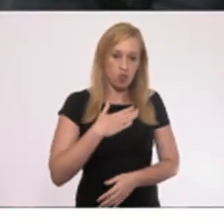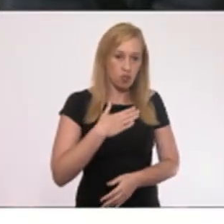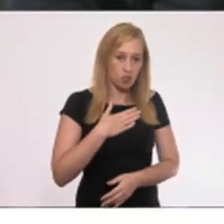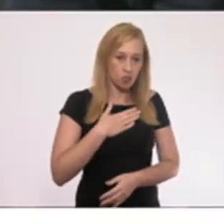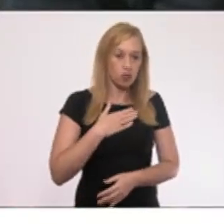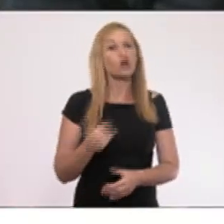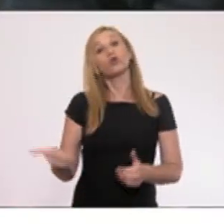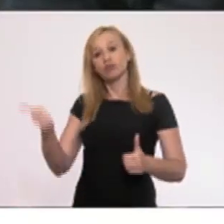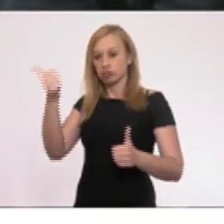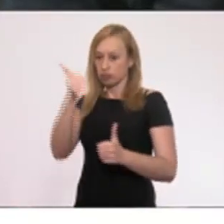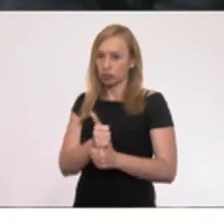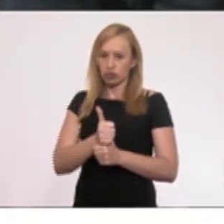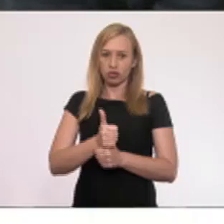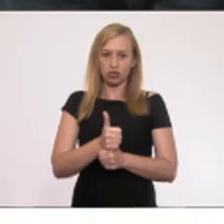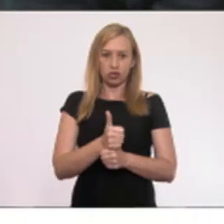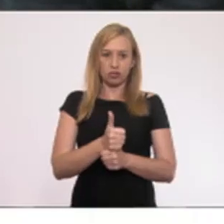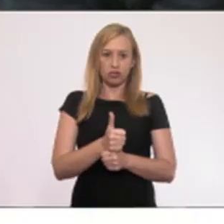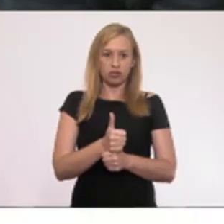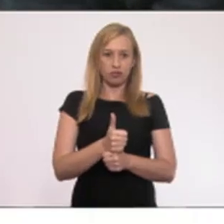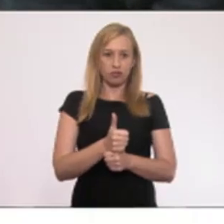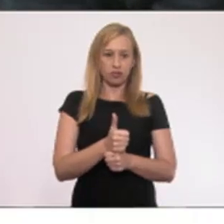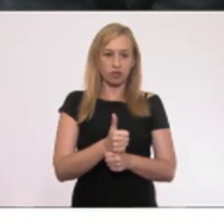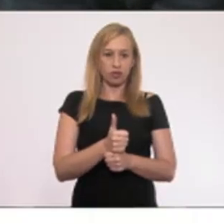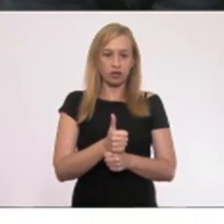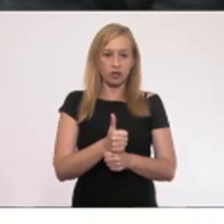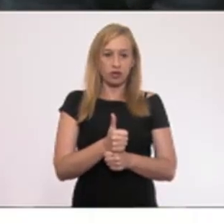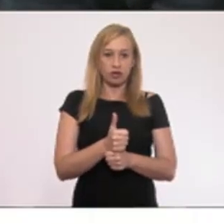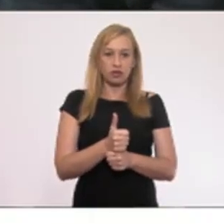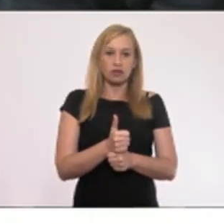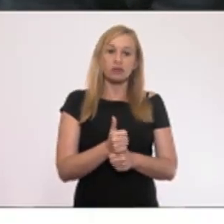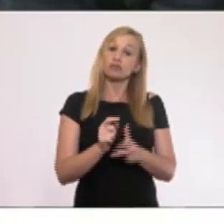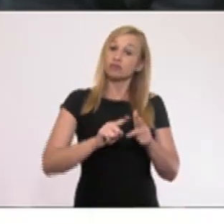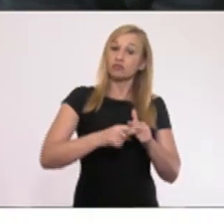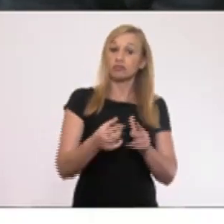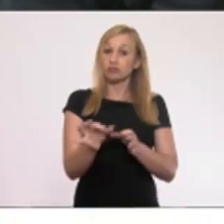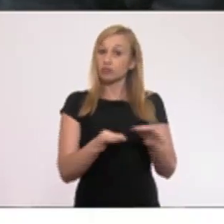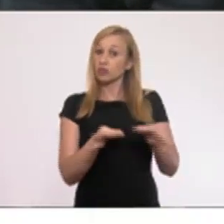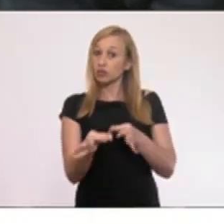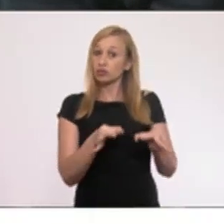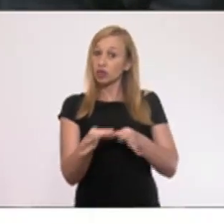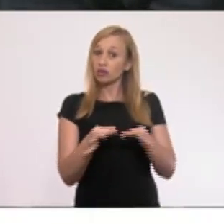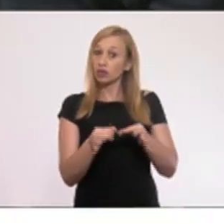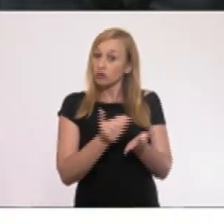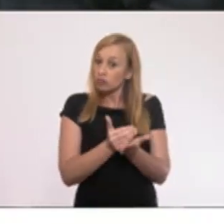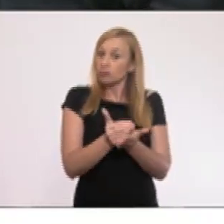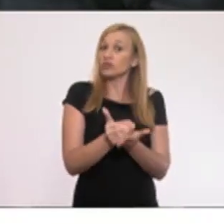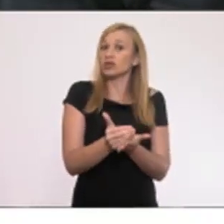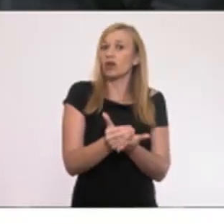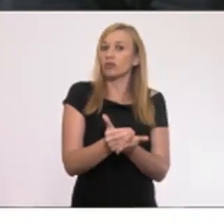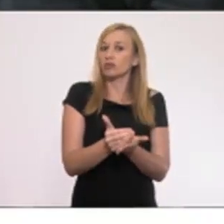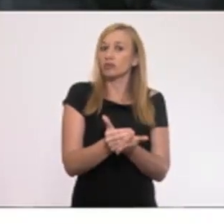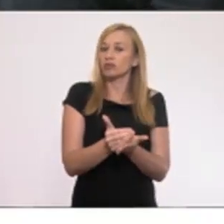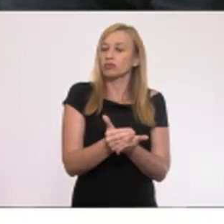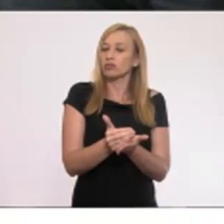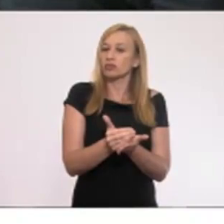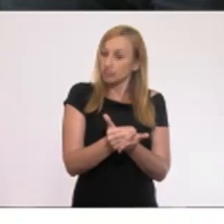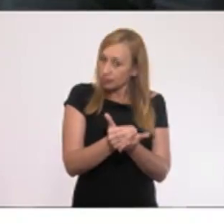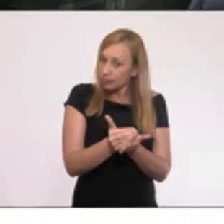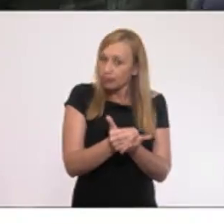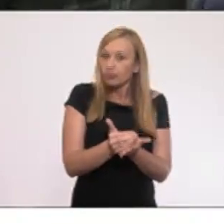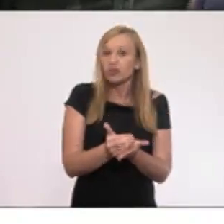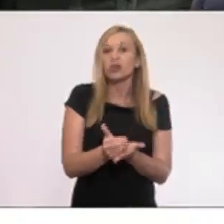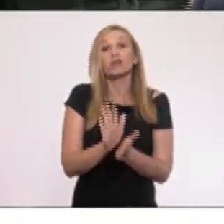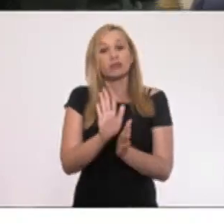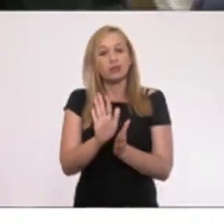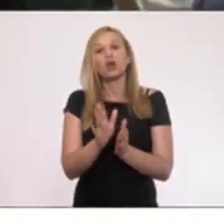com substitutivo, alterando o projeto inicial. Você, para